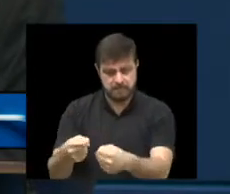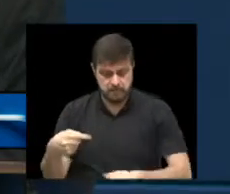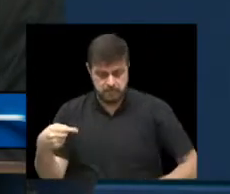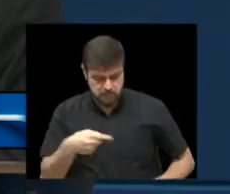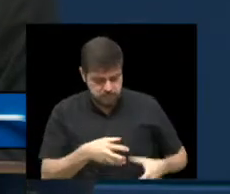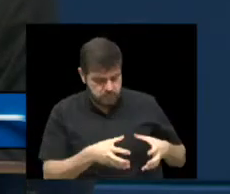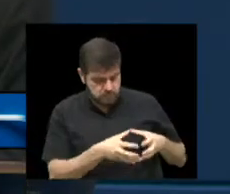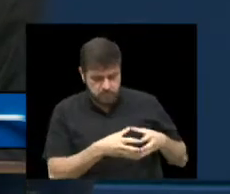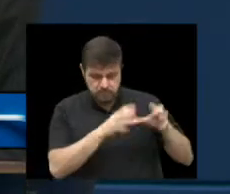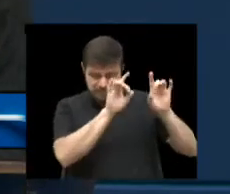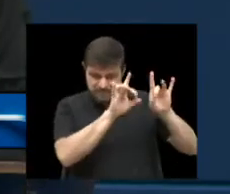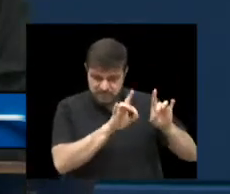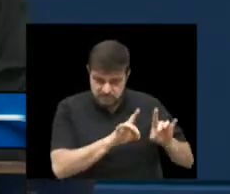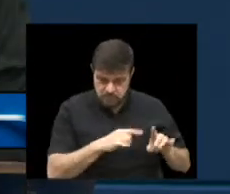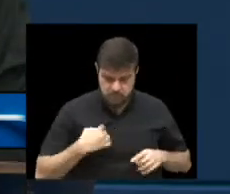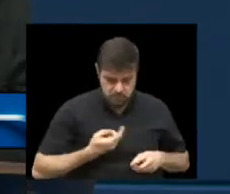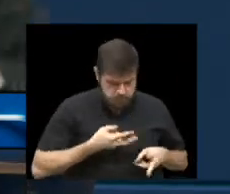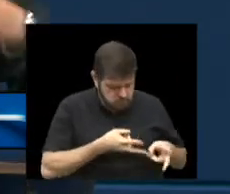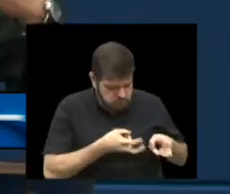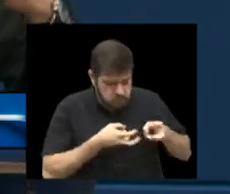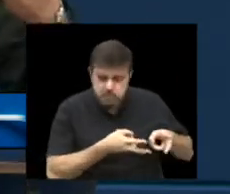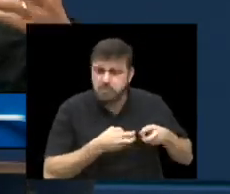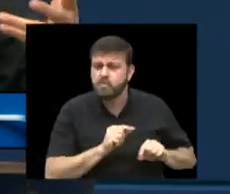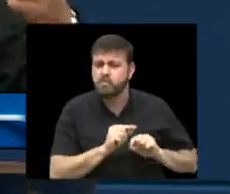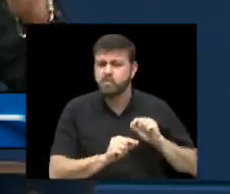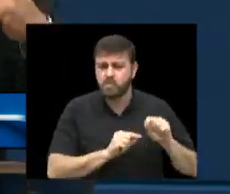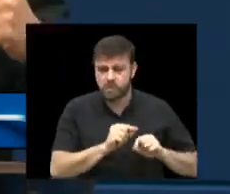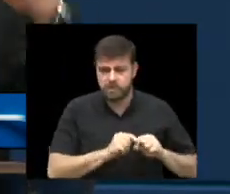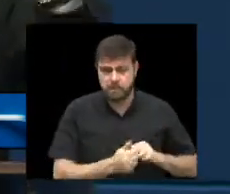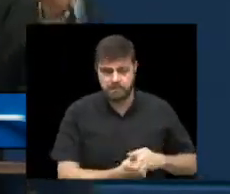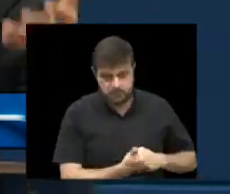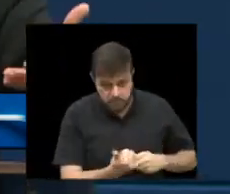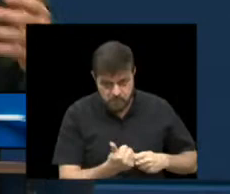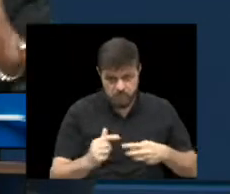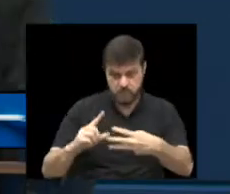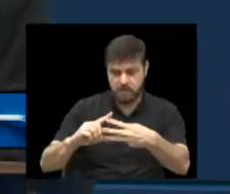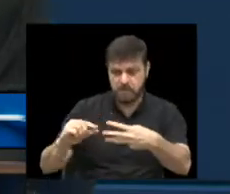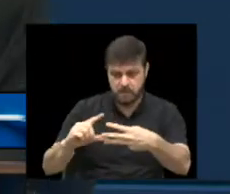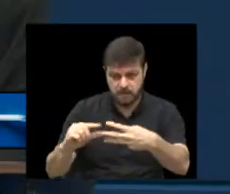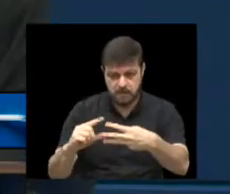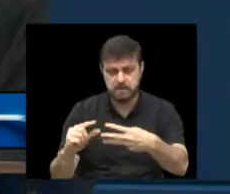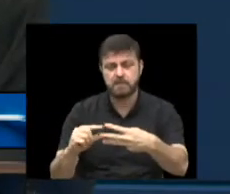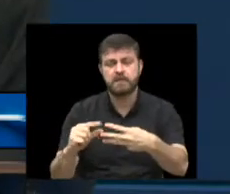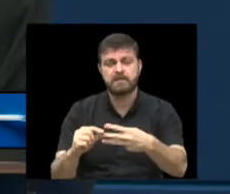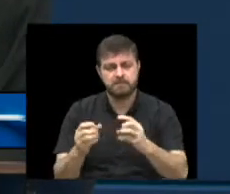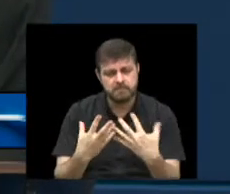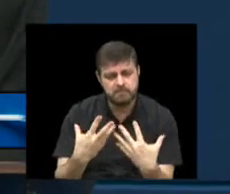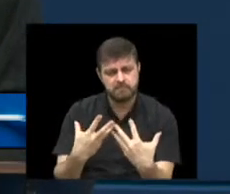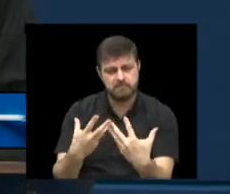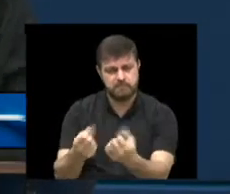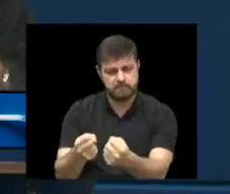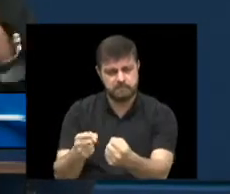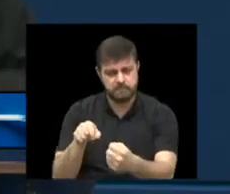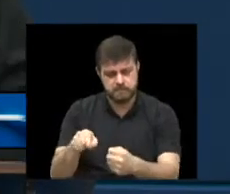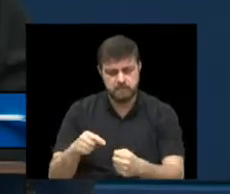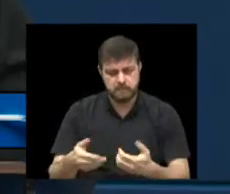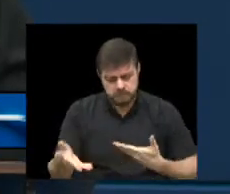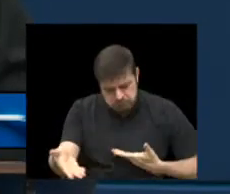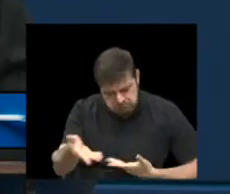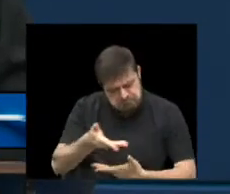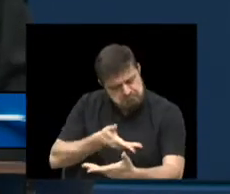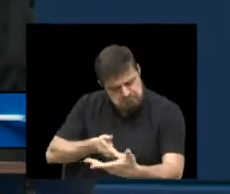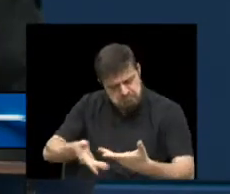nós temos percebido que a INDEC tem acolhido tem sido muito